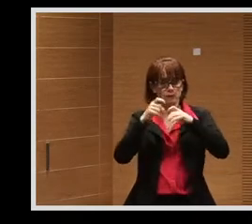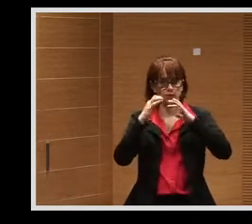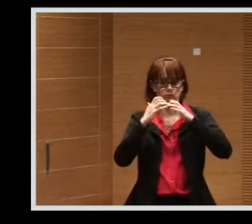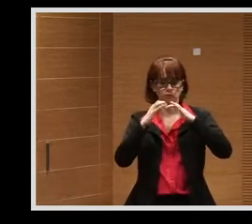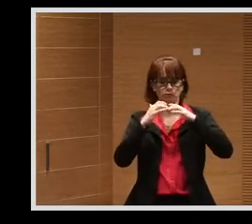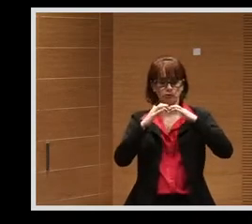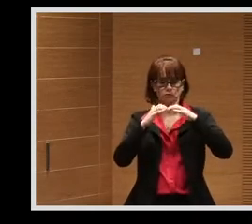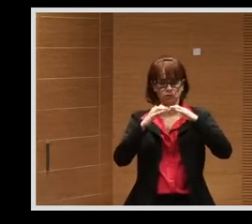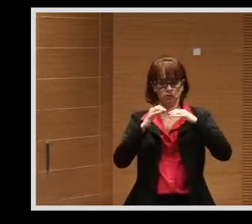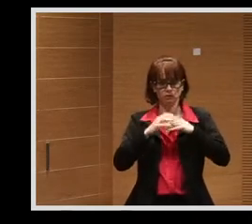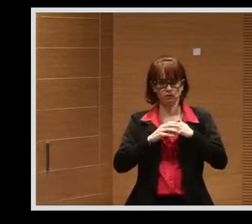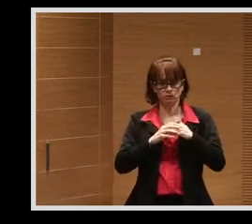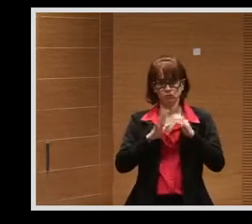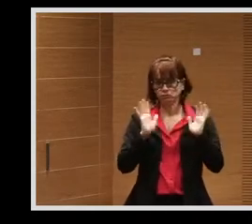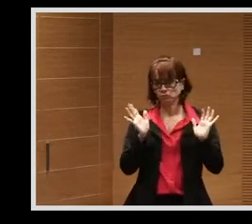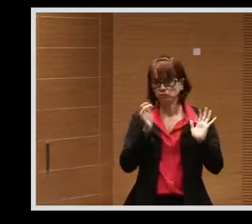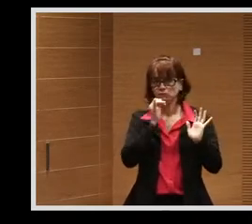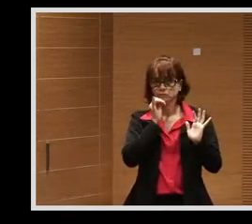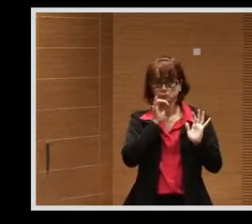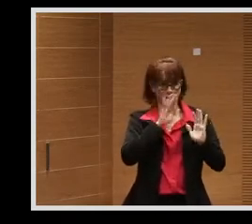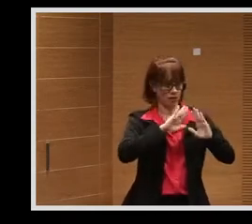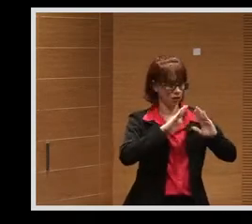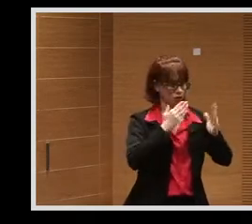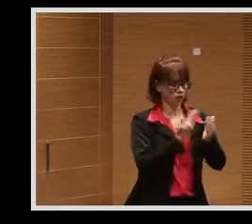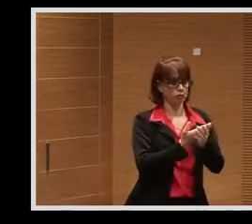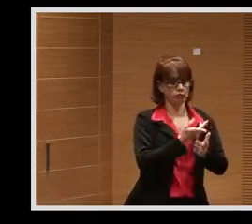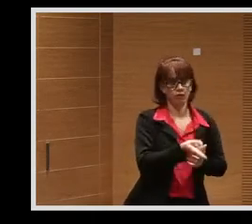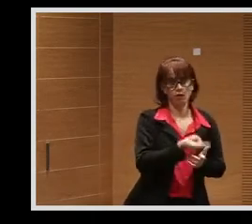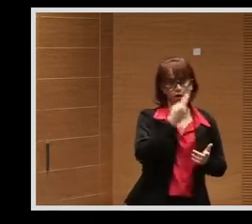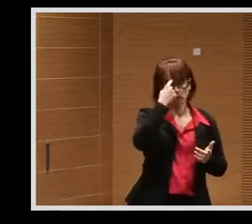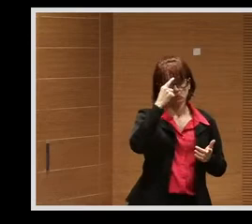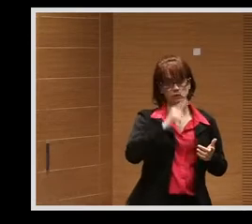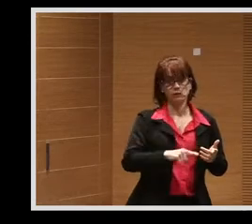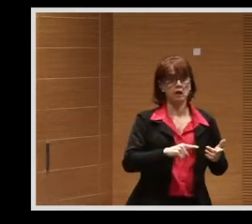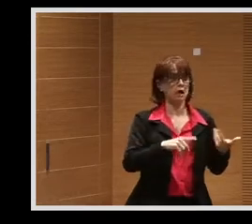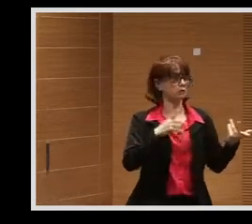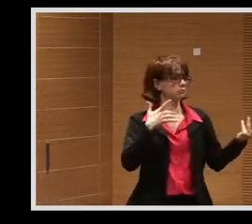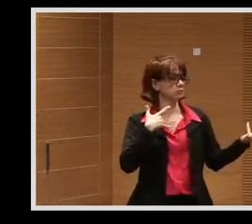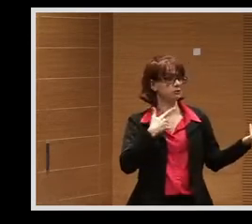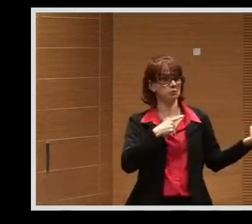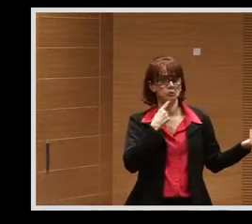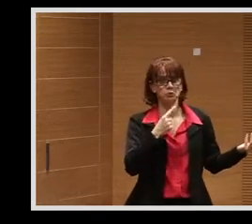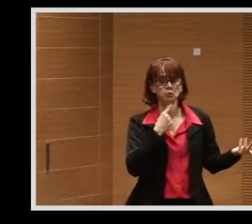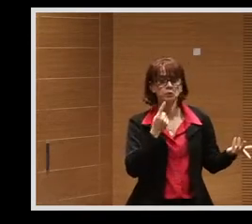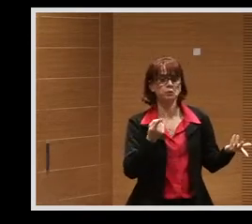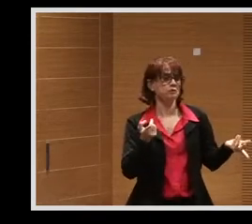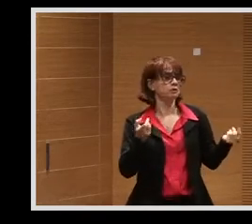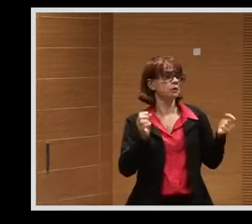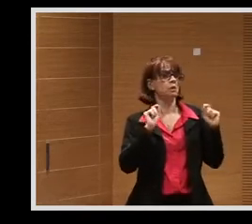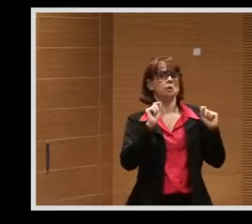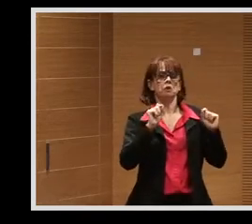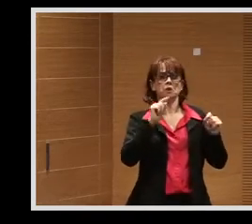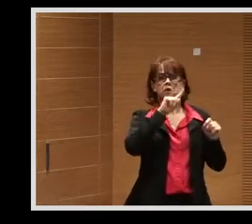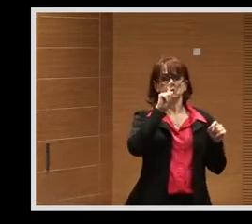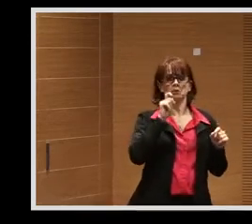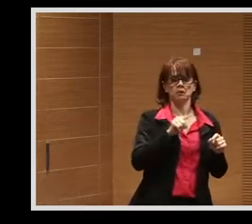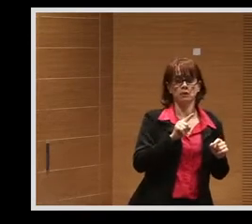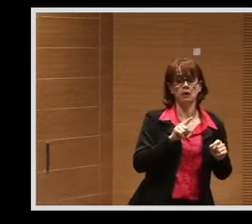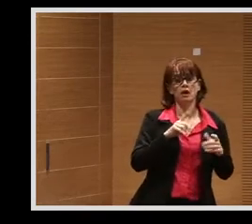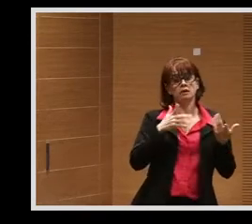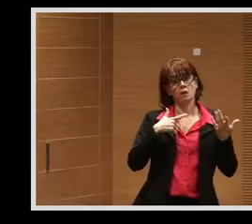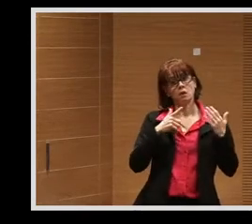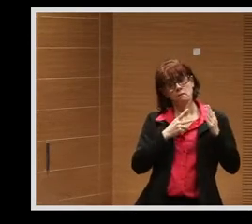que transborda das possibilidades escolares. Falas como essa, a escola não deu conta, ou então ah, ele vai me dar ali um